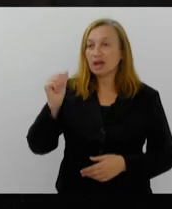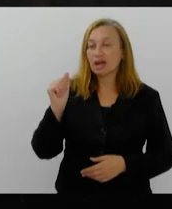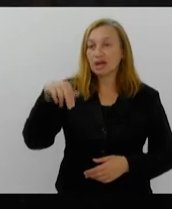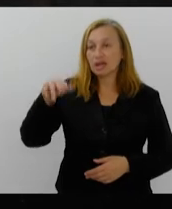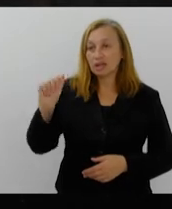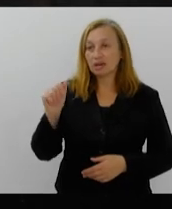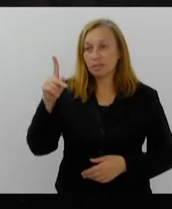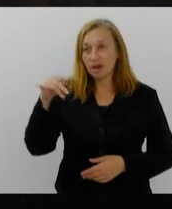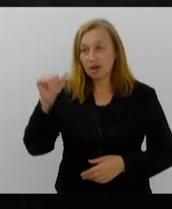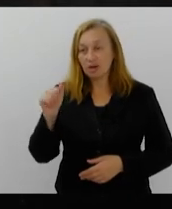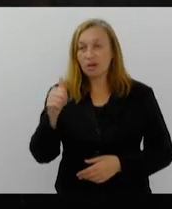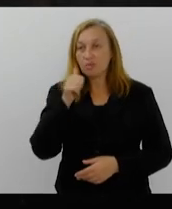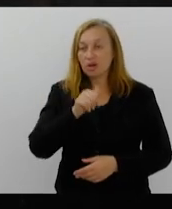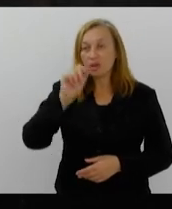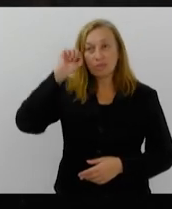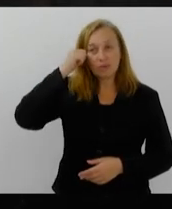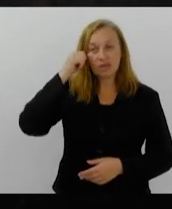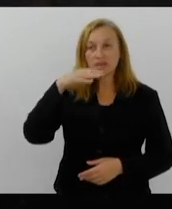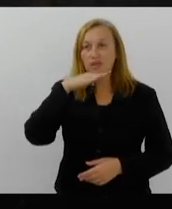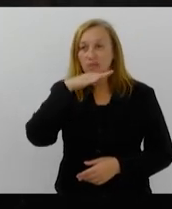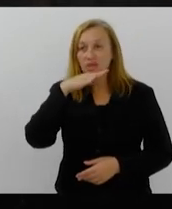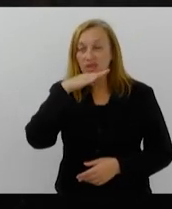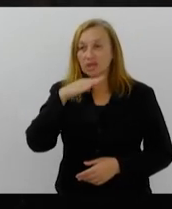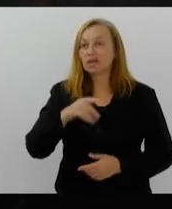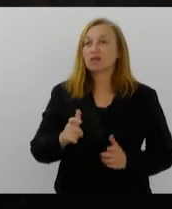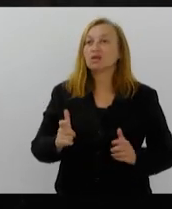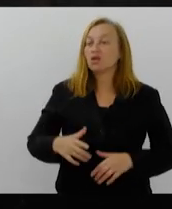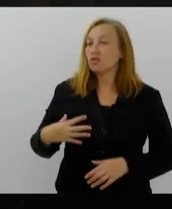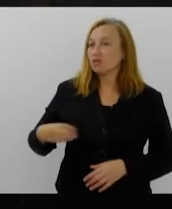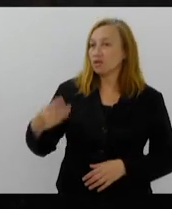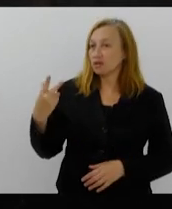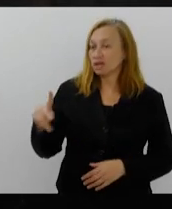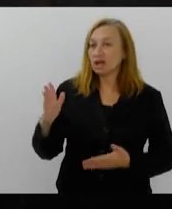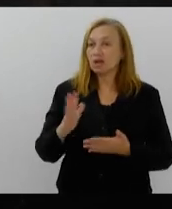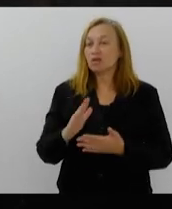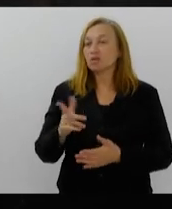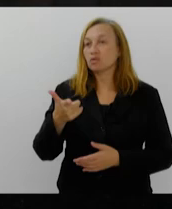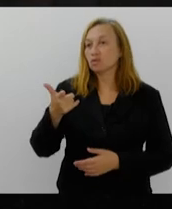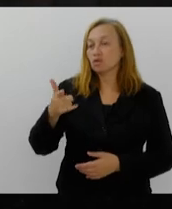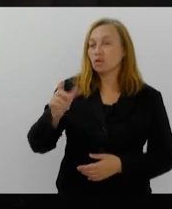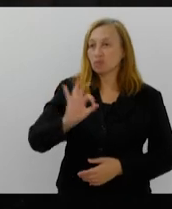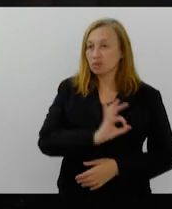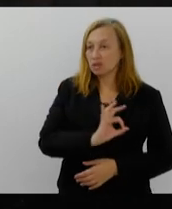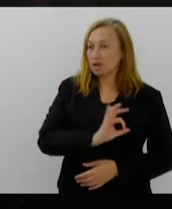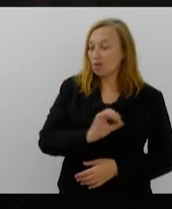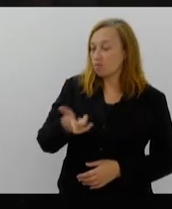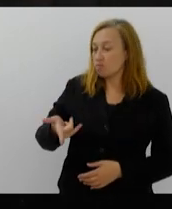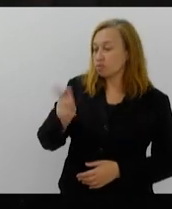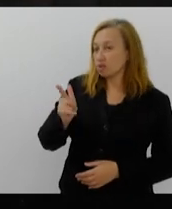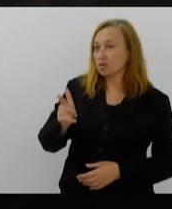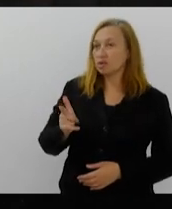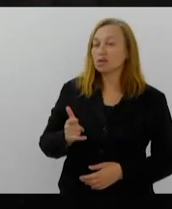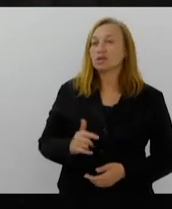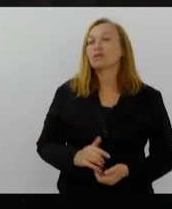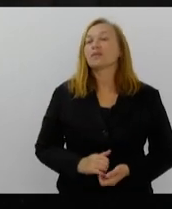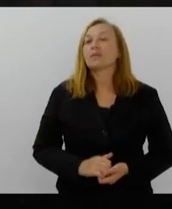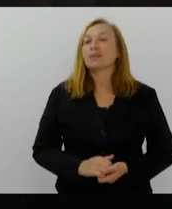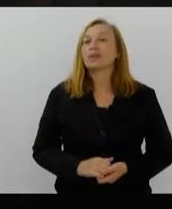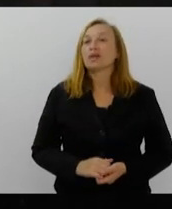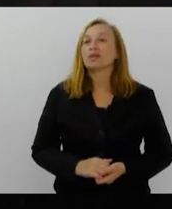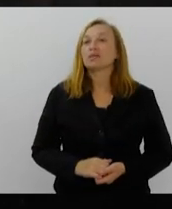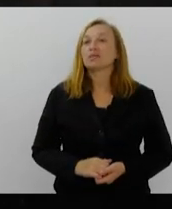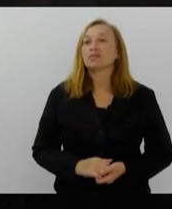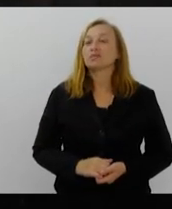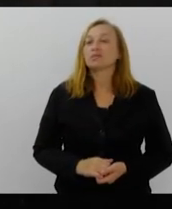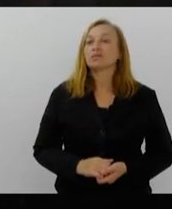preta favelada de Manguinhos, que o caso do filho dela, os policiais que atiraram e atentaram diretamente contra a vida